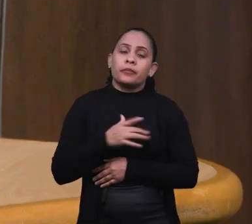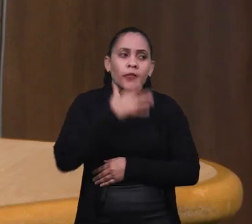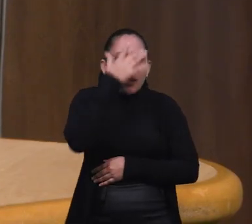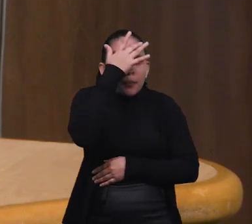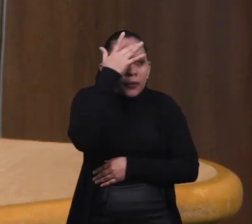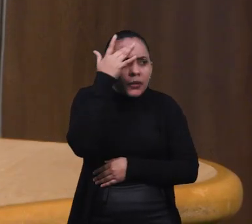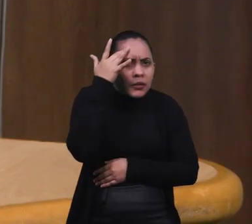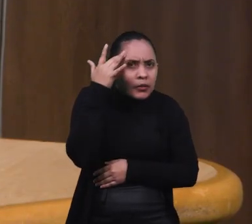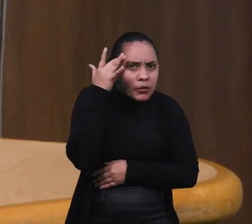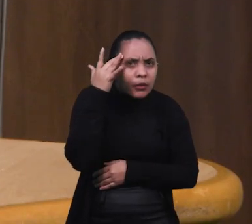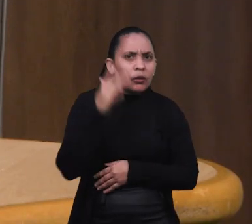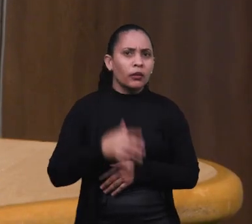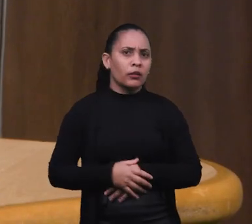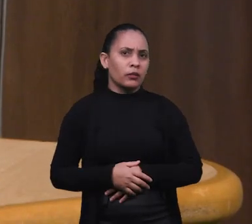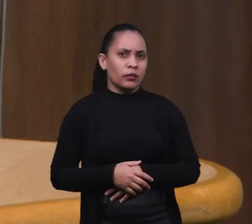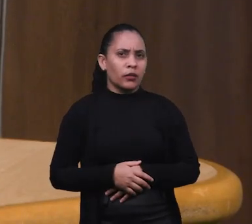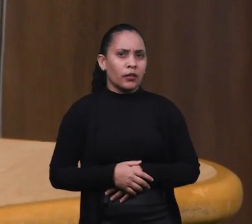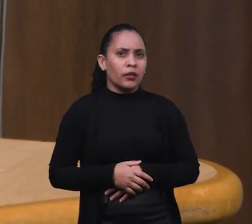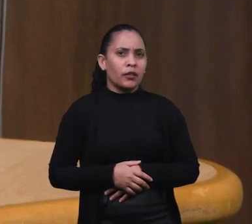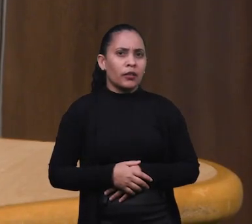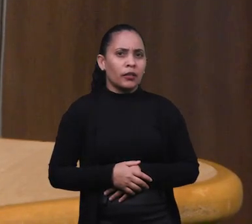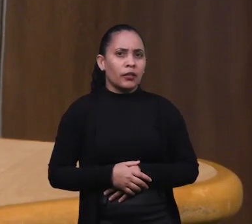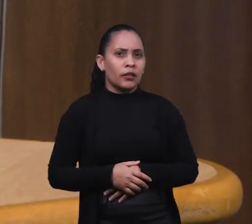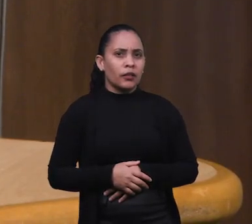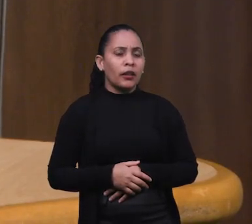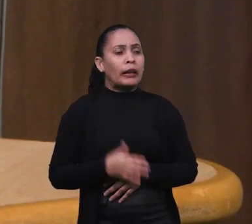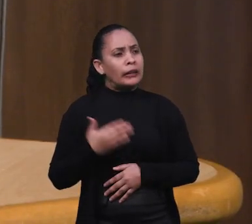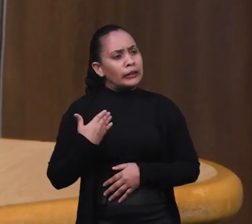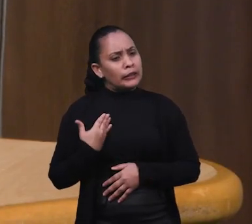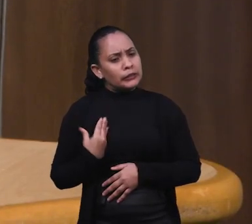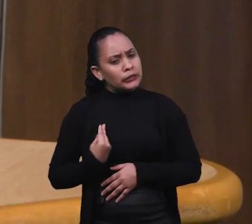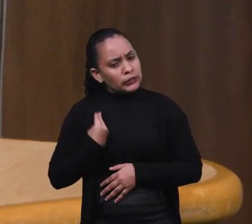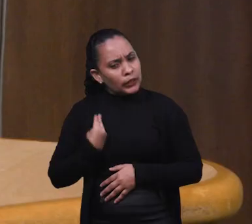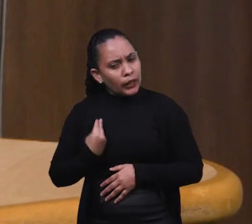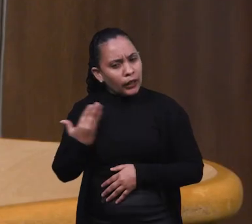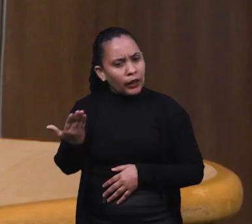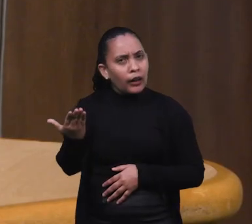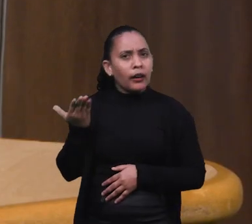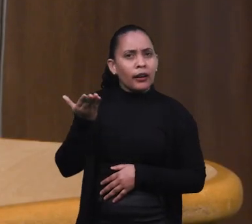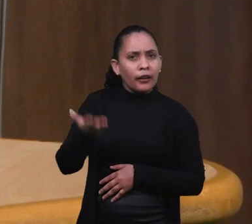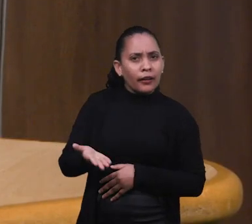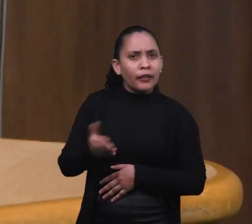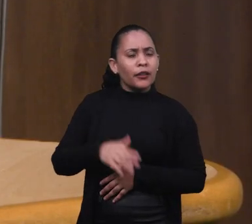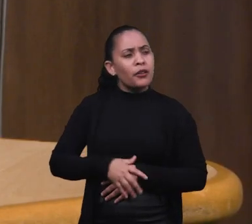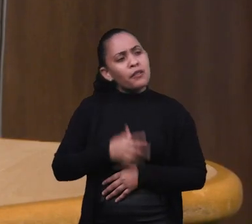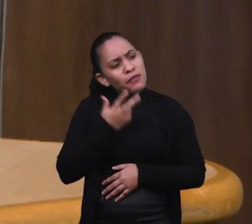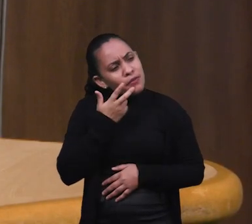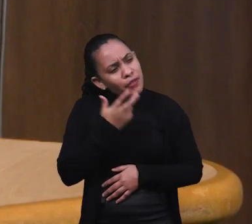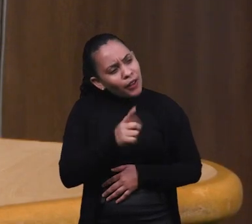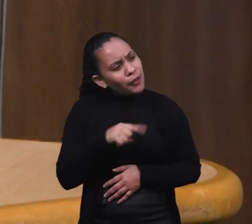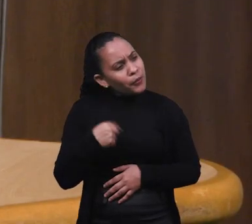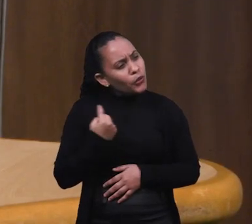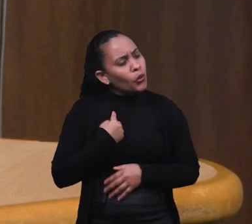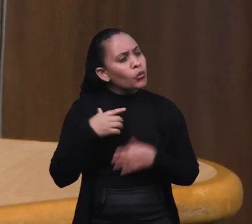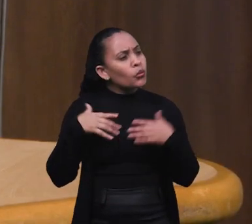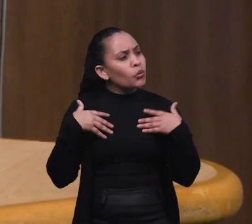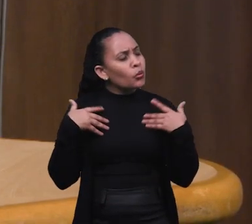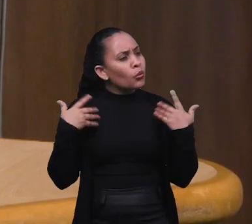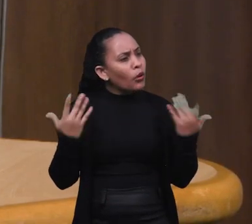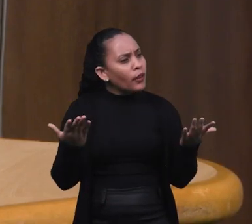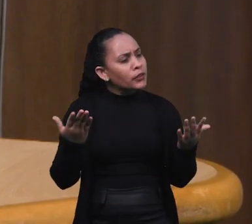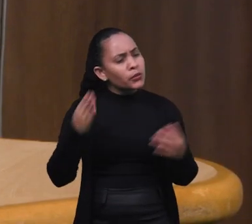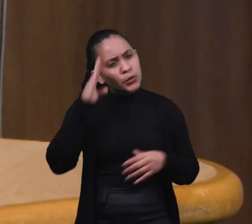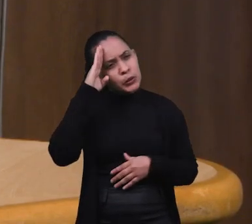uma pessoa que tem essa condição de estar ali, né? Então fale para nós quais os obstáculos,